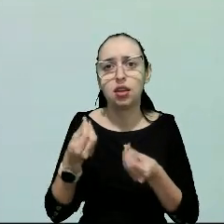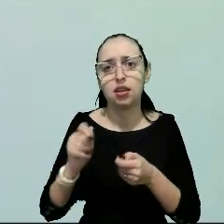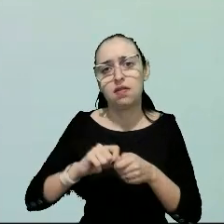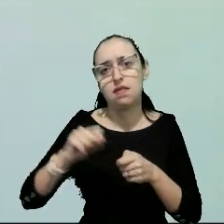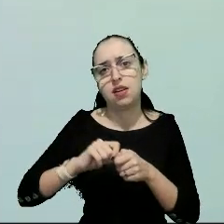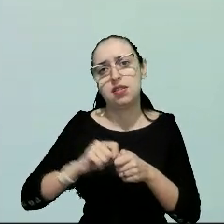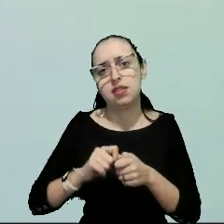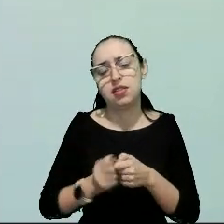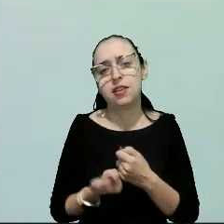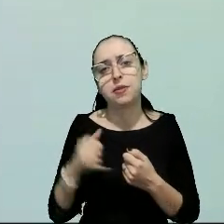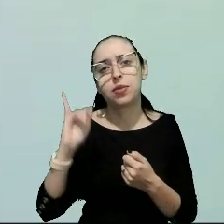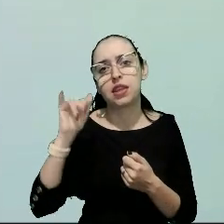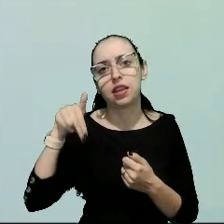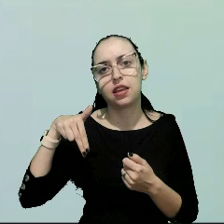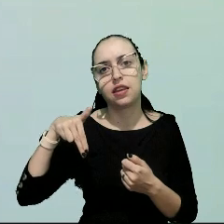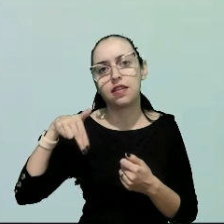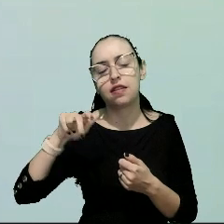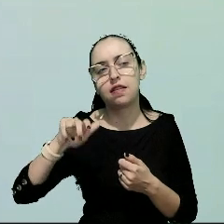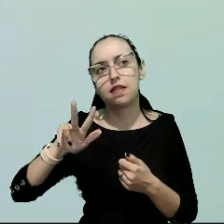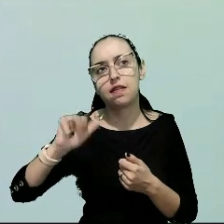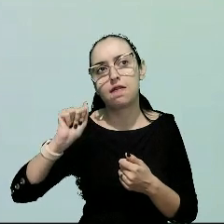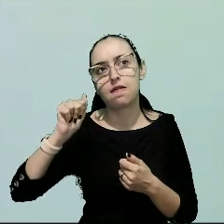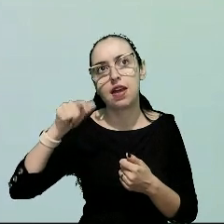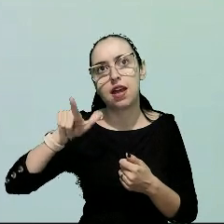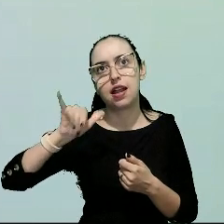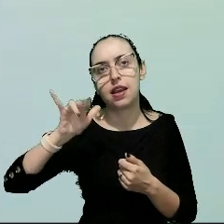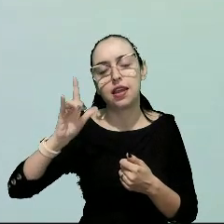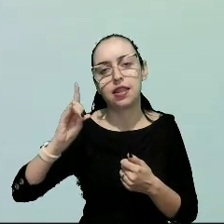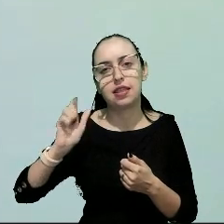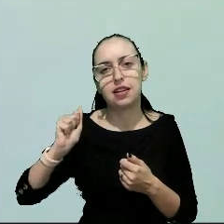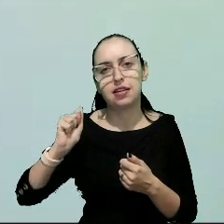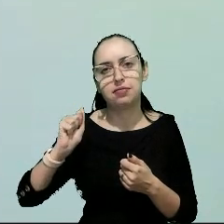inválidas. Eu acho essa palavra tão